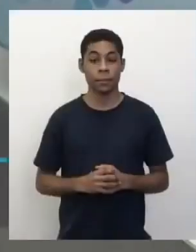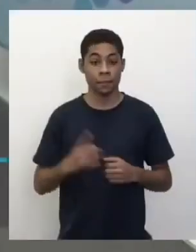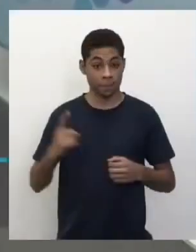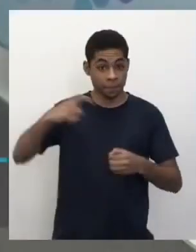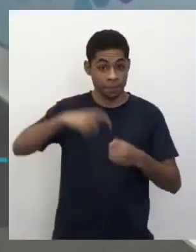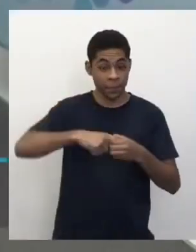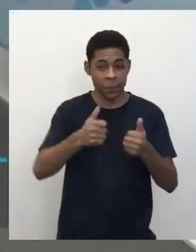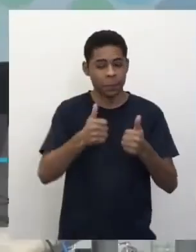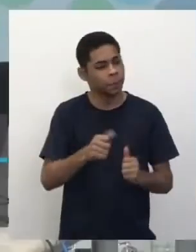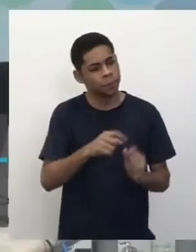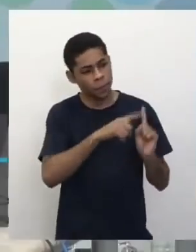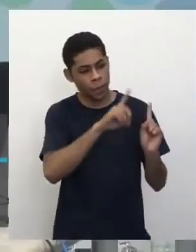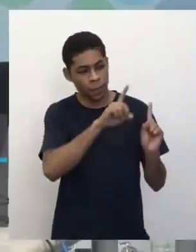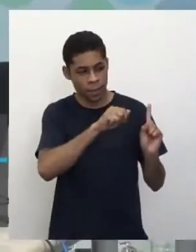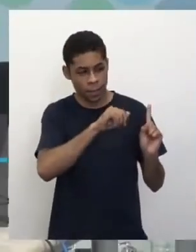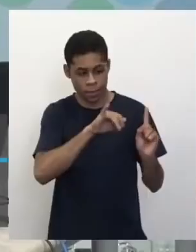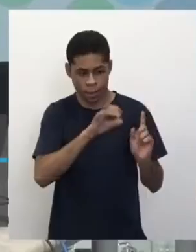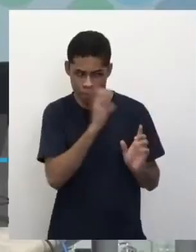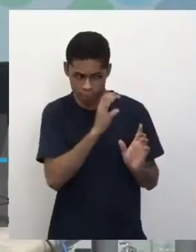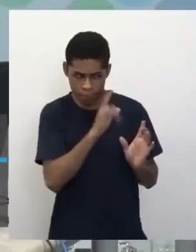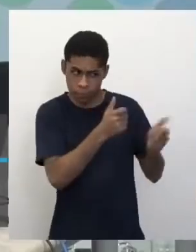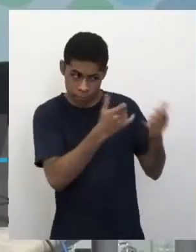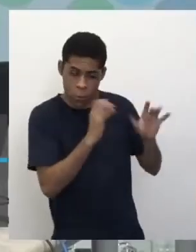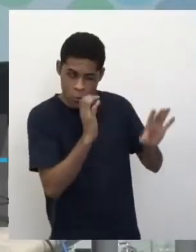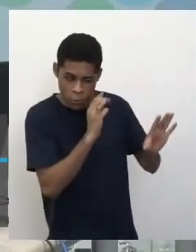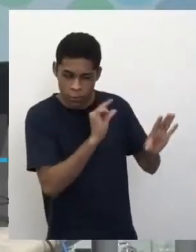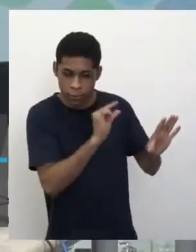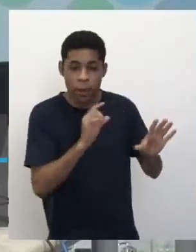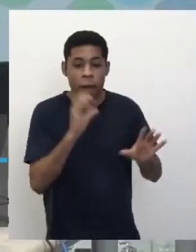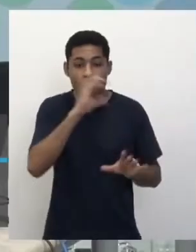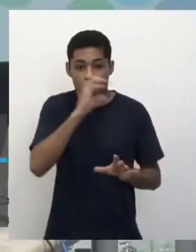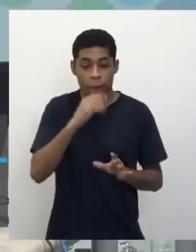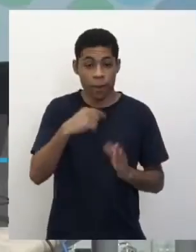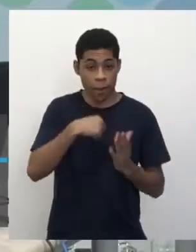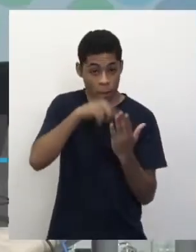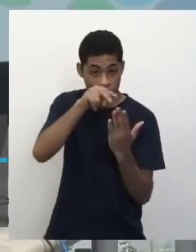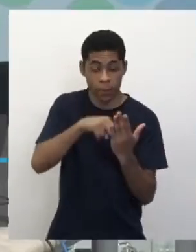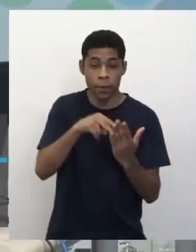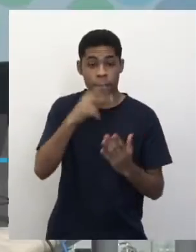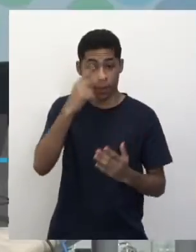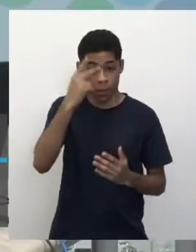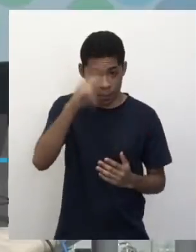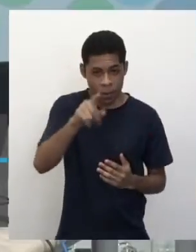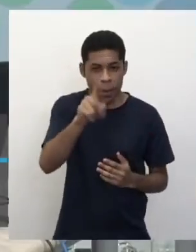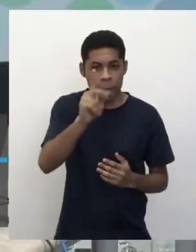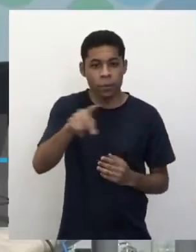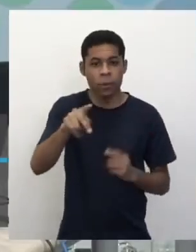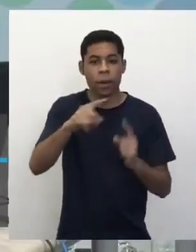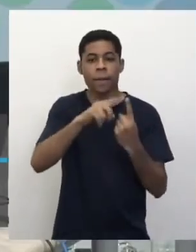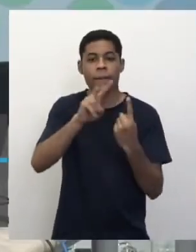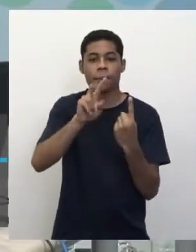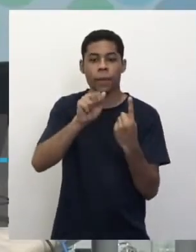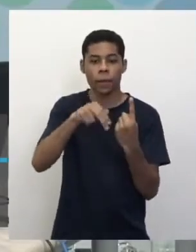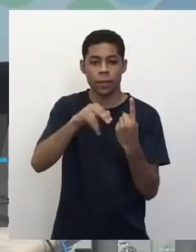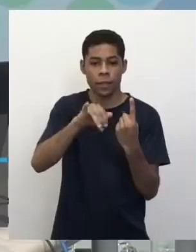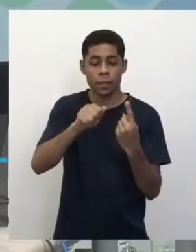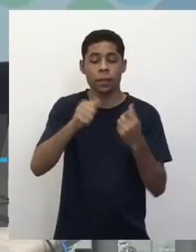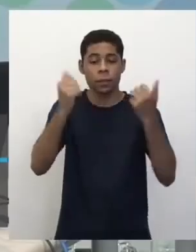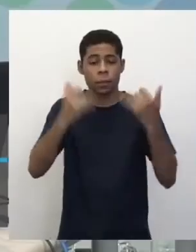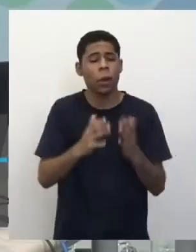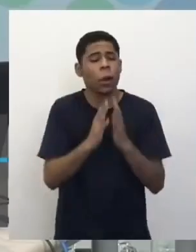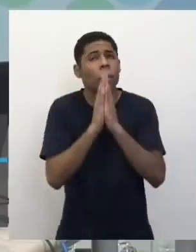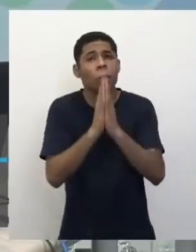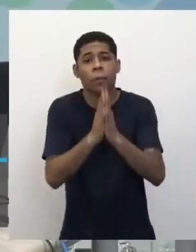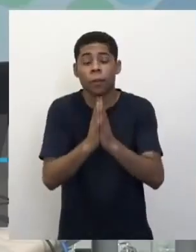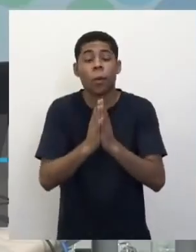voltamos. Dani, antes de você começar a ler as respostas, eu vou ler para a Provanda Maria, porque ela perguntou, por favor,